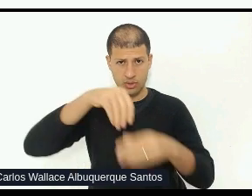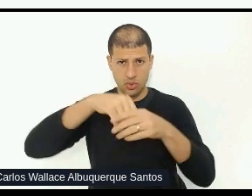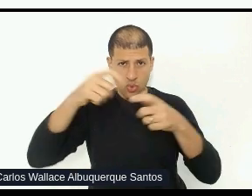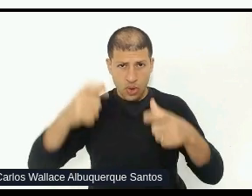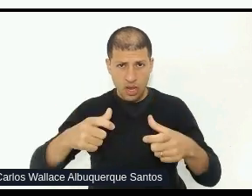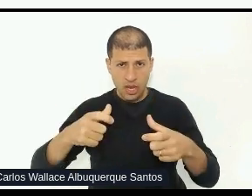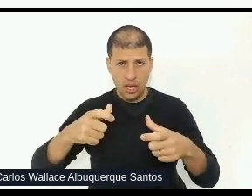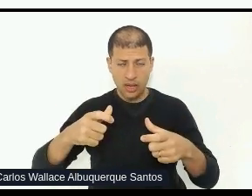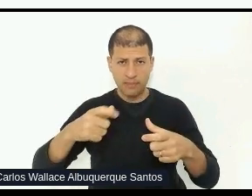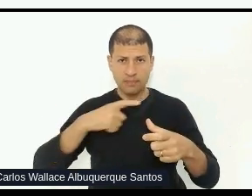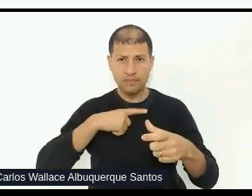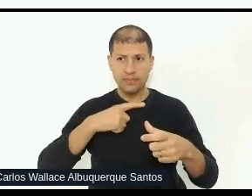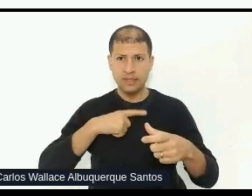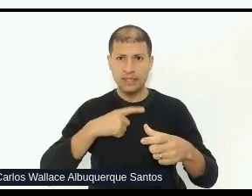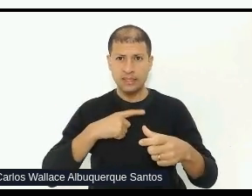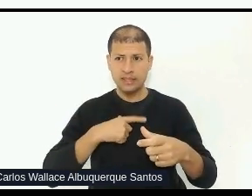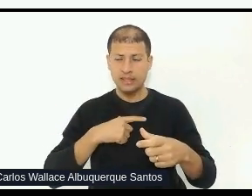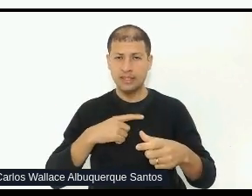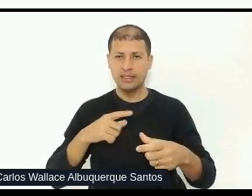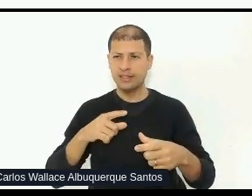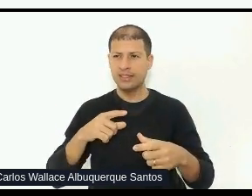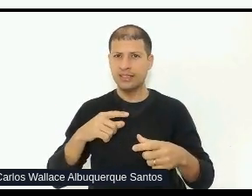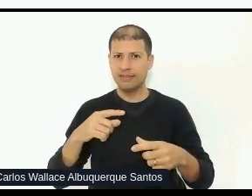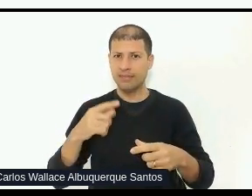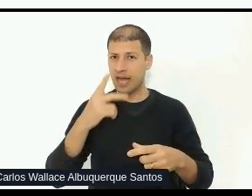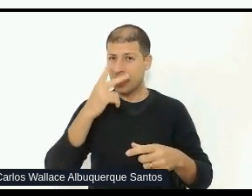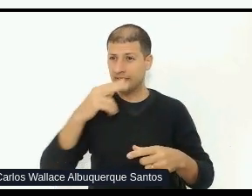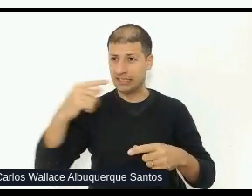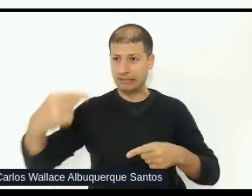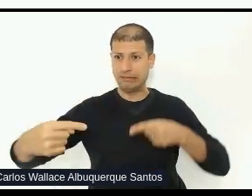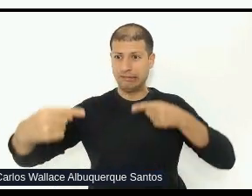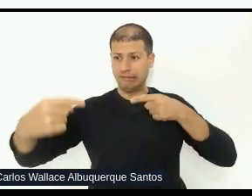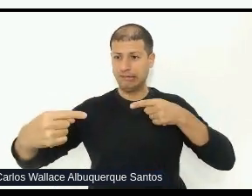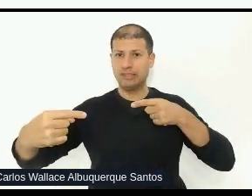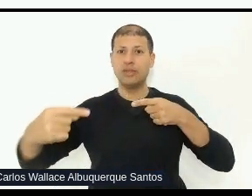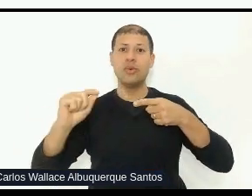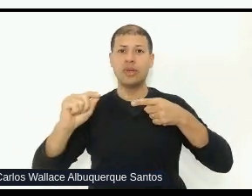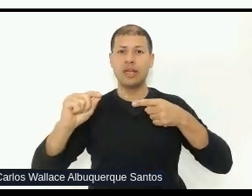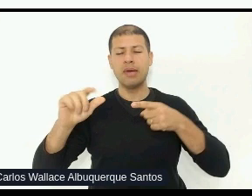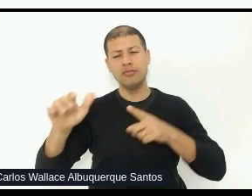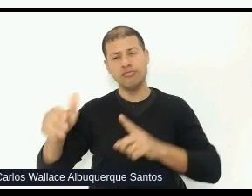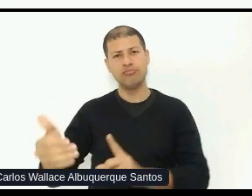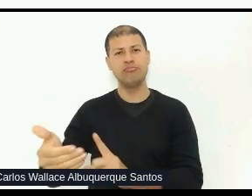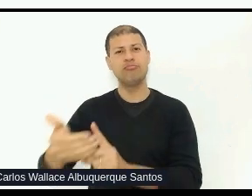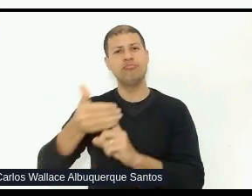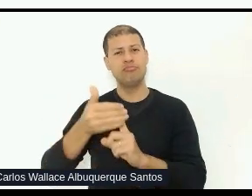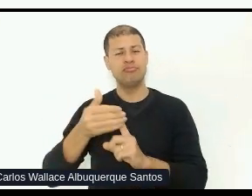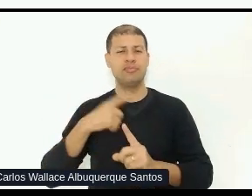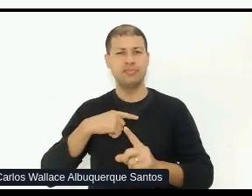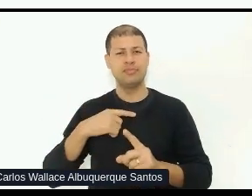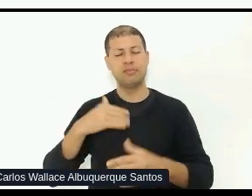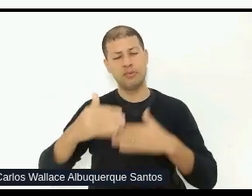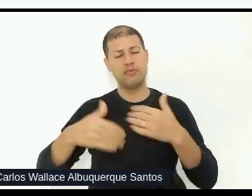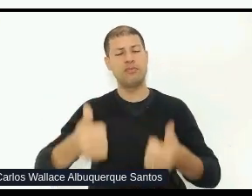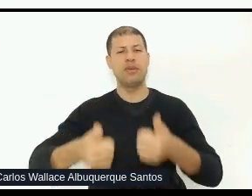confronto é um confronto acolhedor, né? É um confronto que é uma chamada para uma evolução melhor.